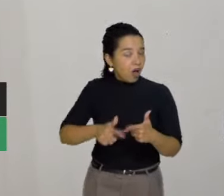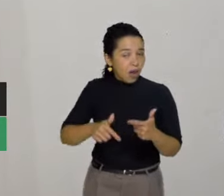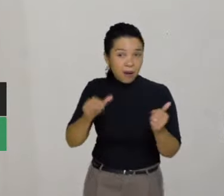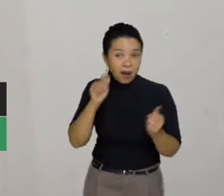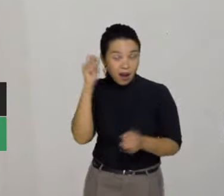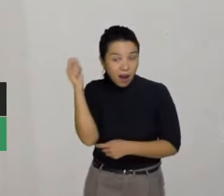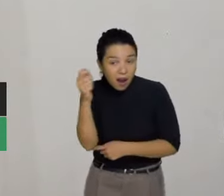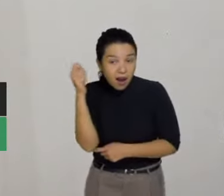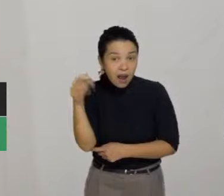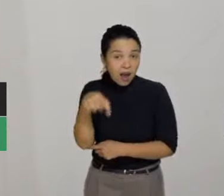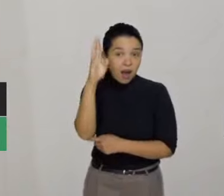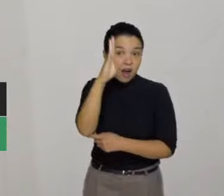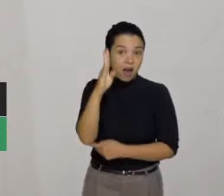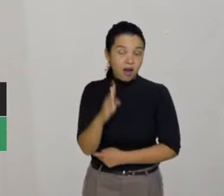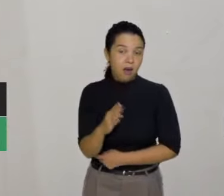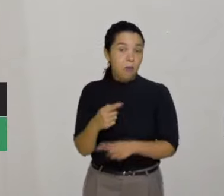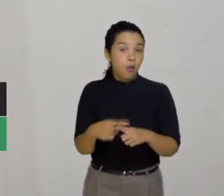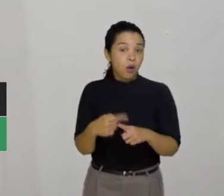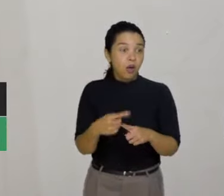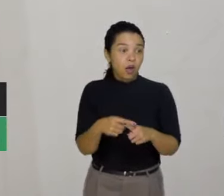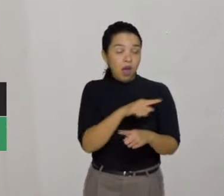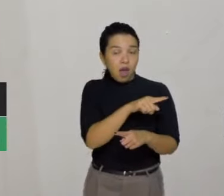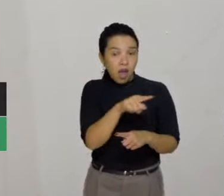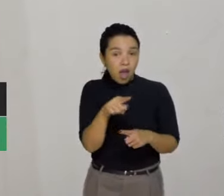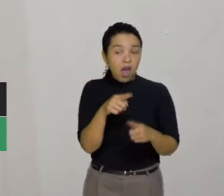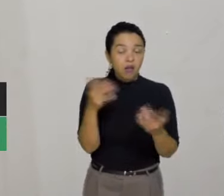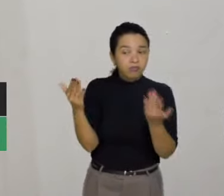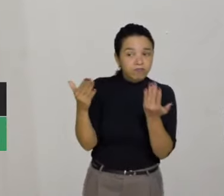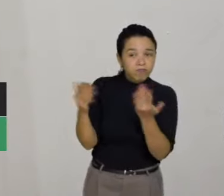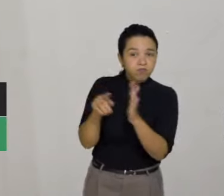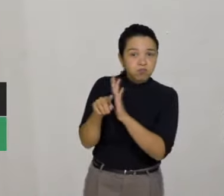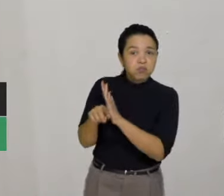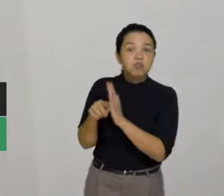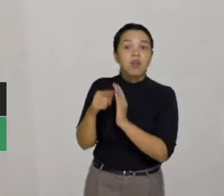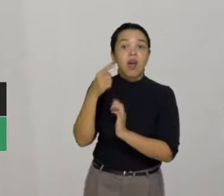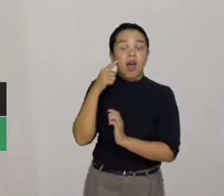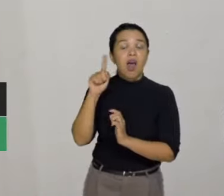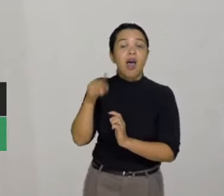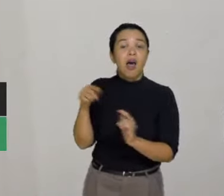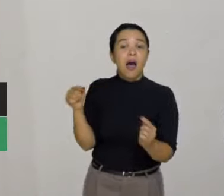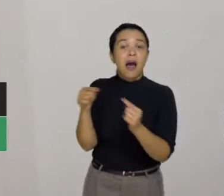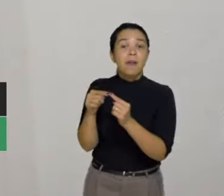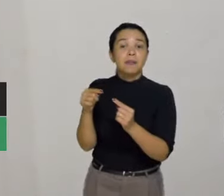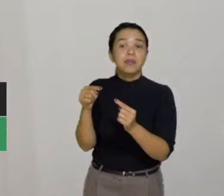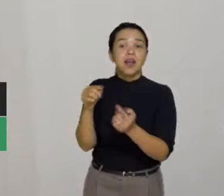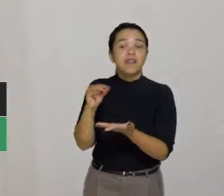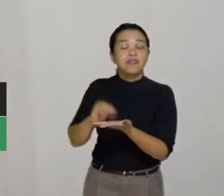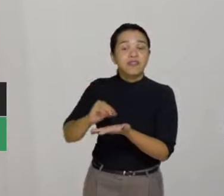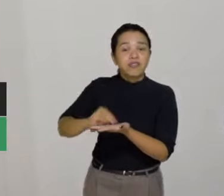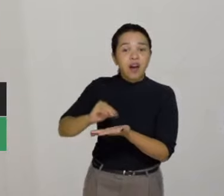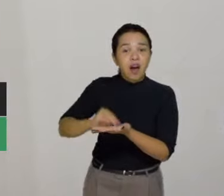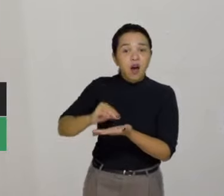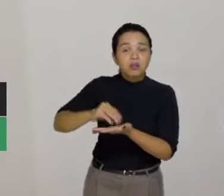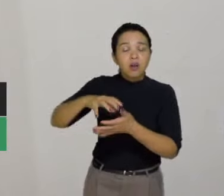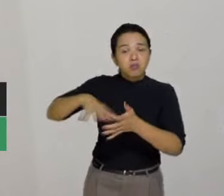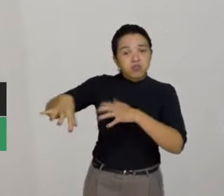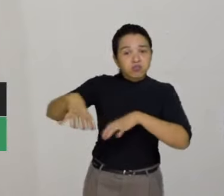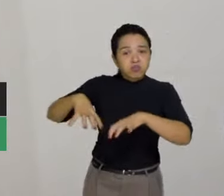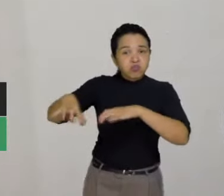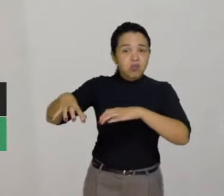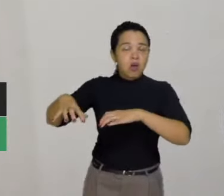segundo especialistas, está associado justamente ao fato de que o aumento da escolarização não acompanha